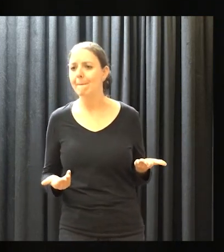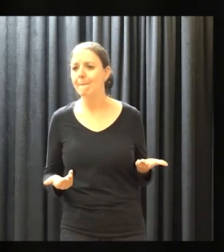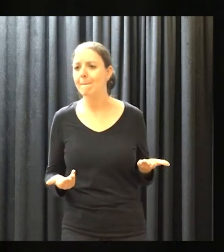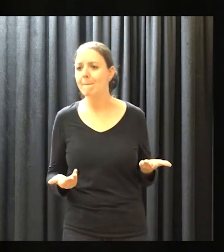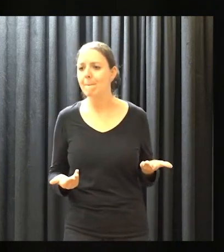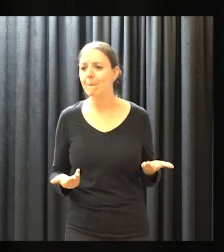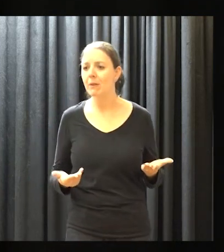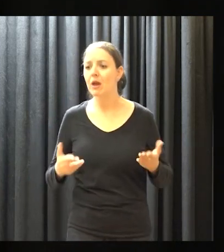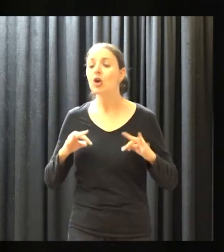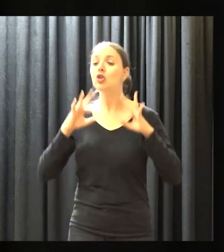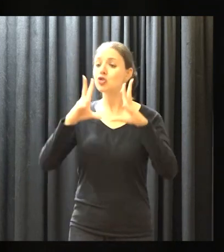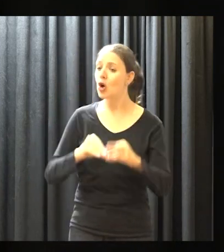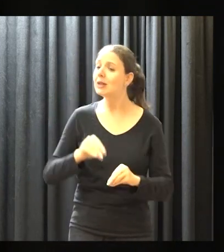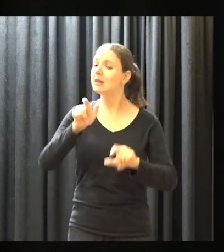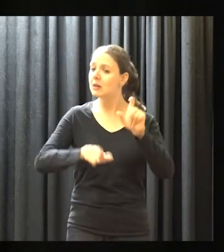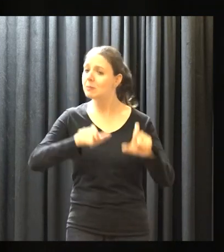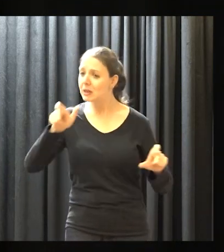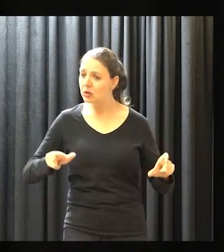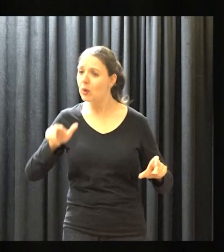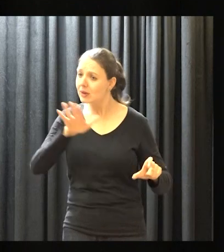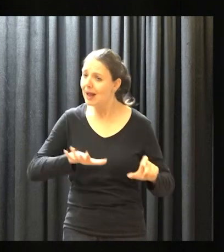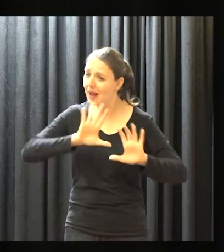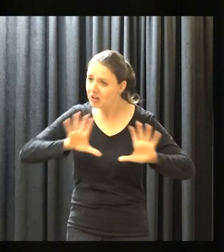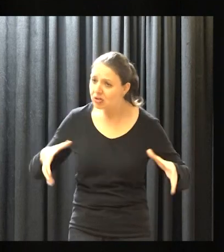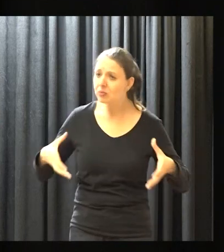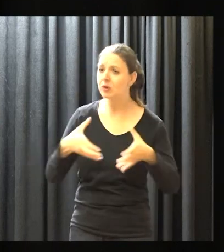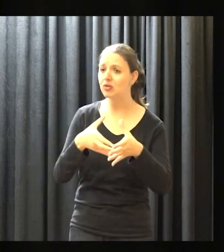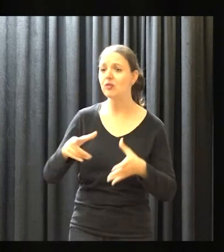Uma resposta afirmativa,